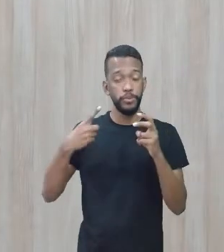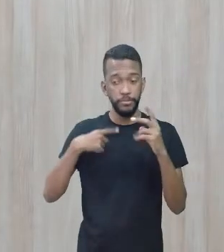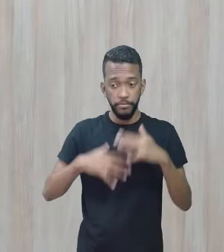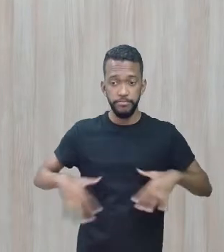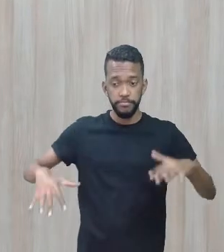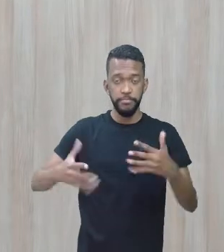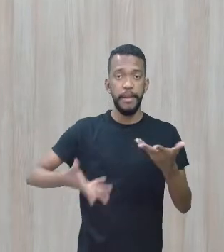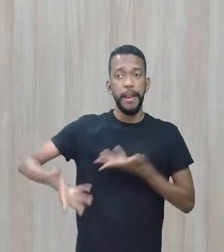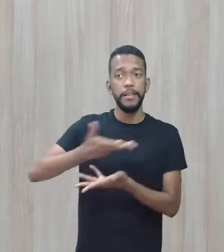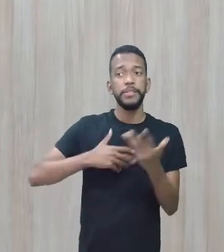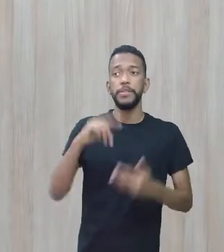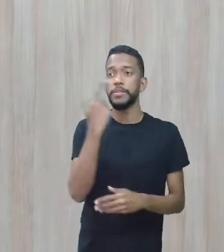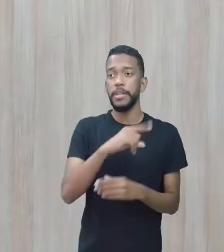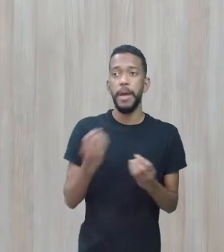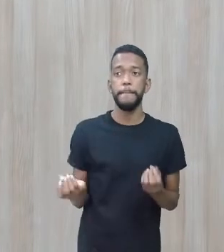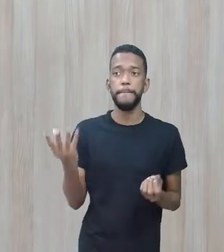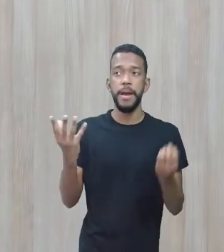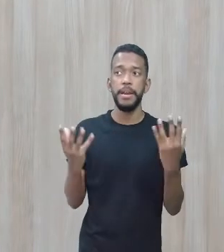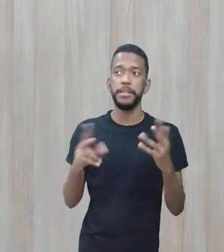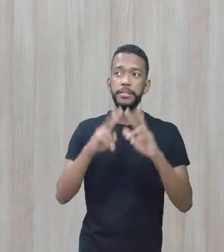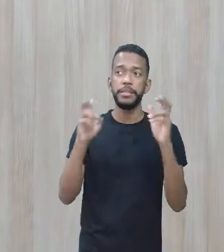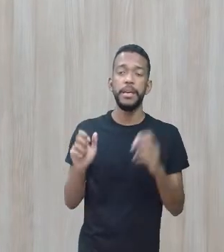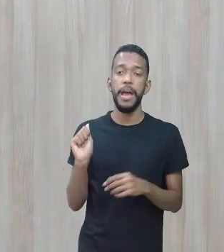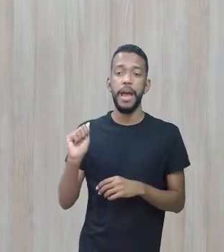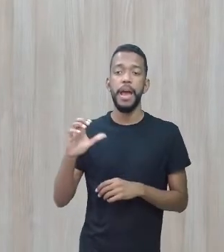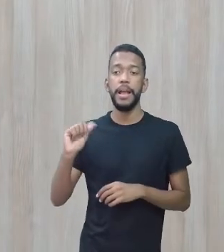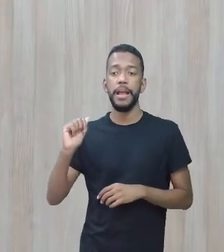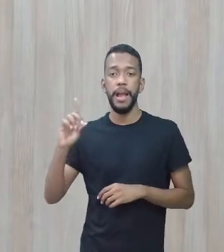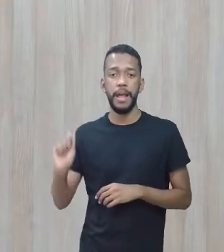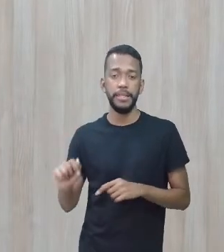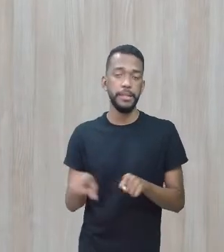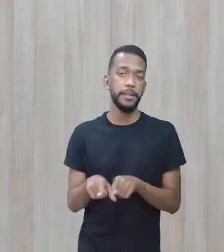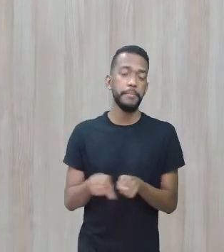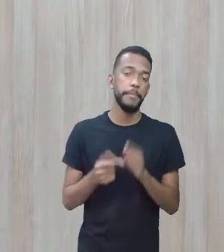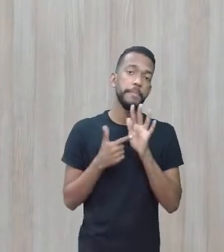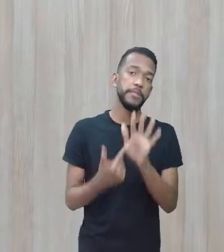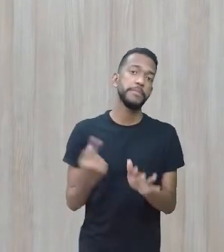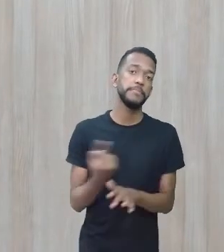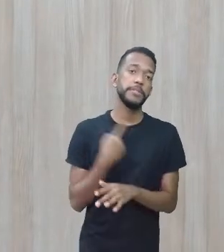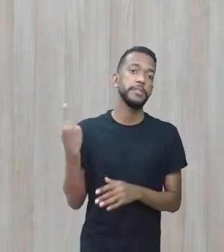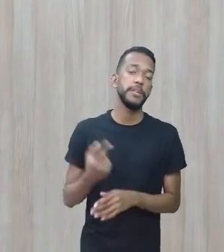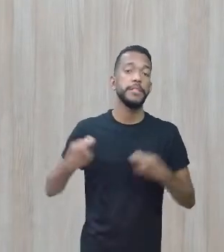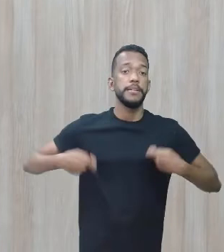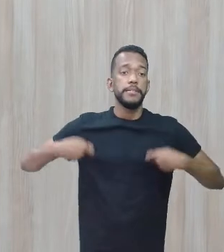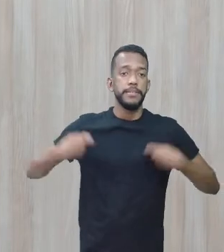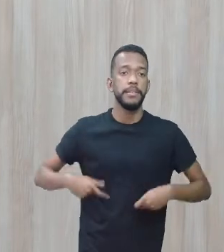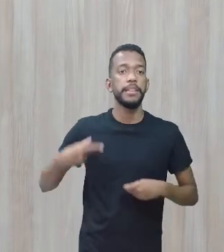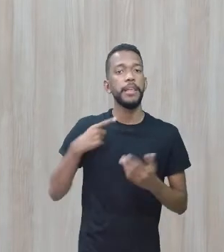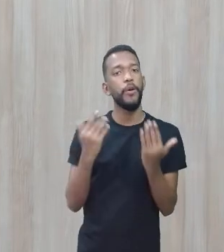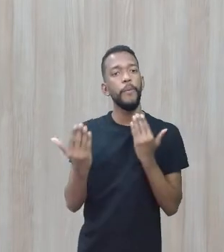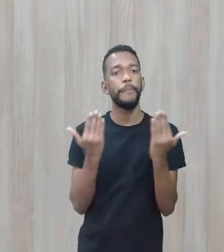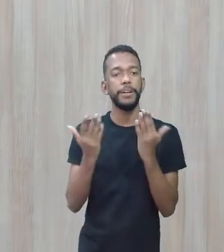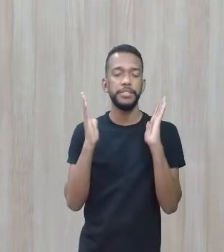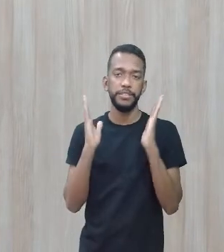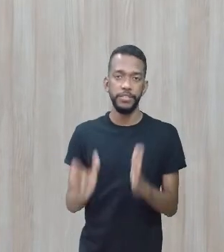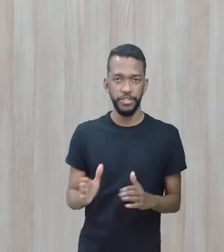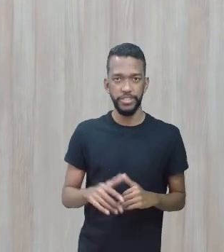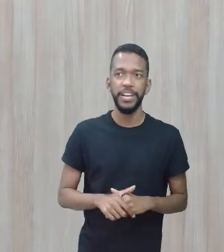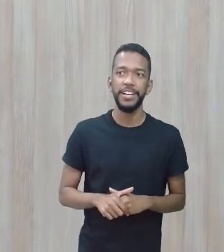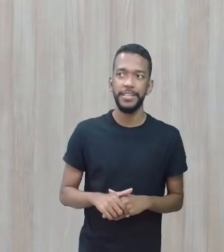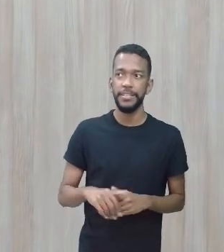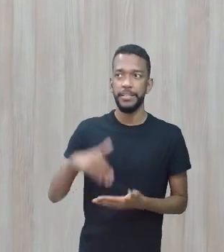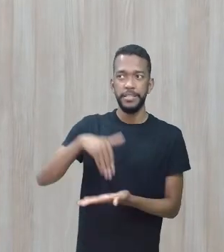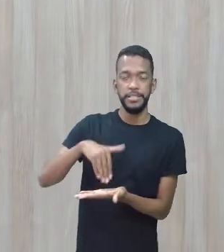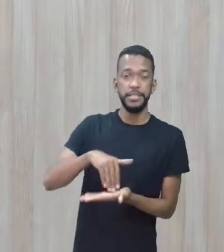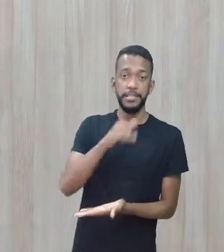pode aparecer com essa palavrinha a cada e trazer para a gente a necessidade de fazer essas comparações. Nesse último